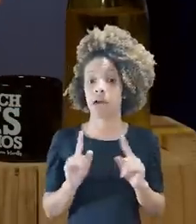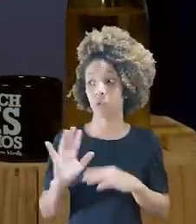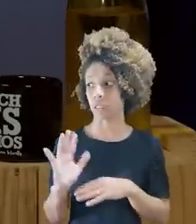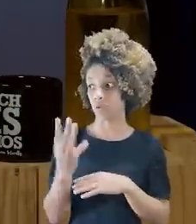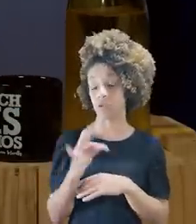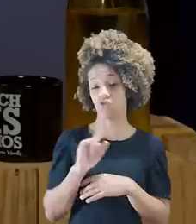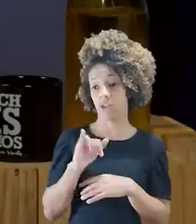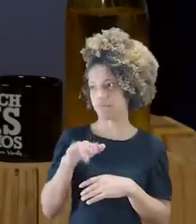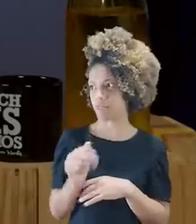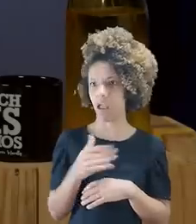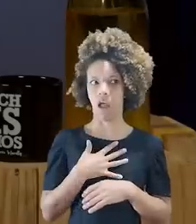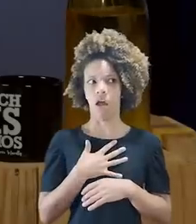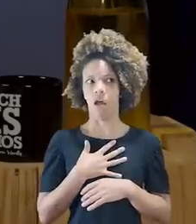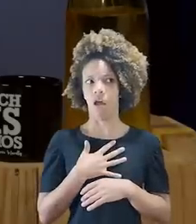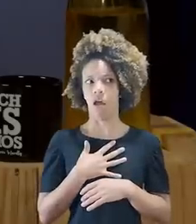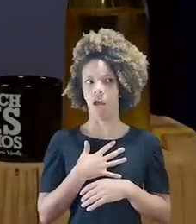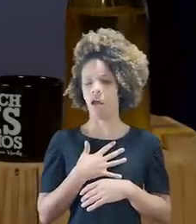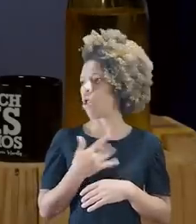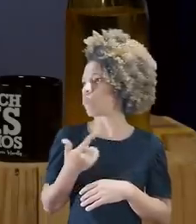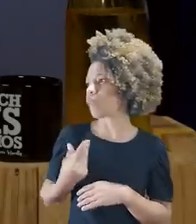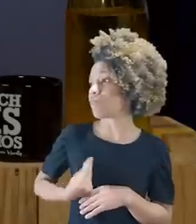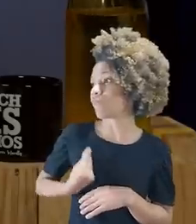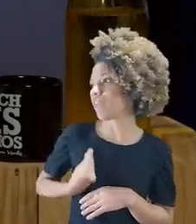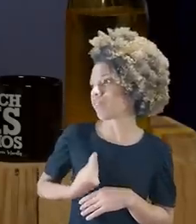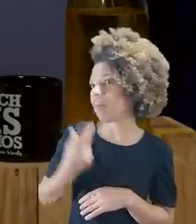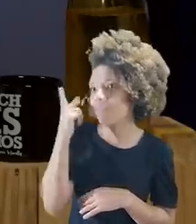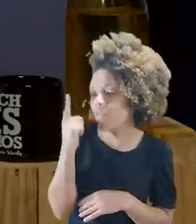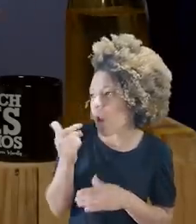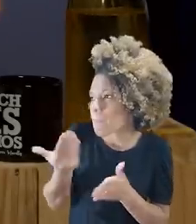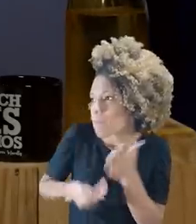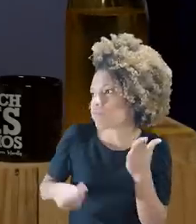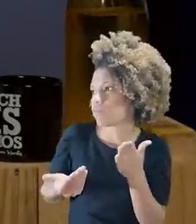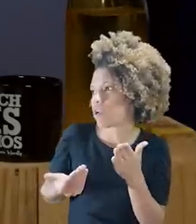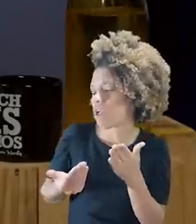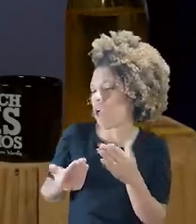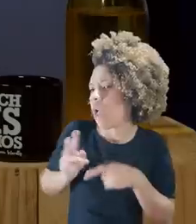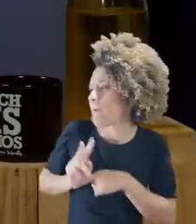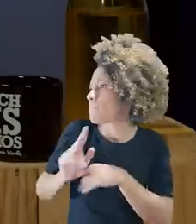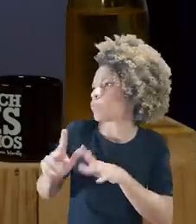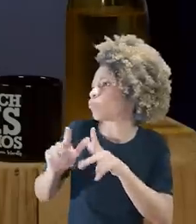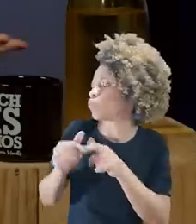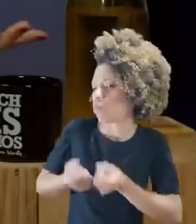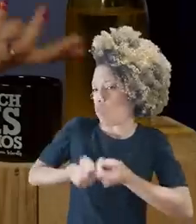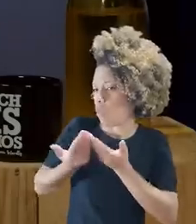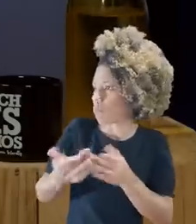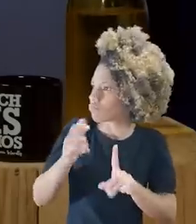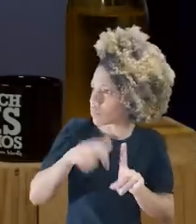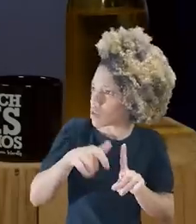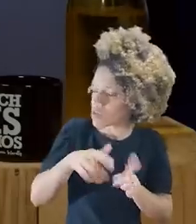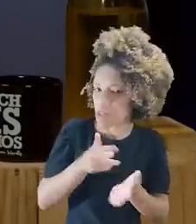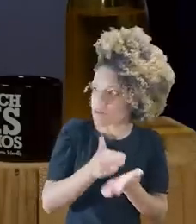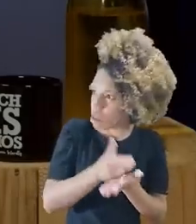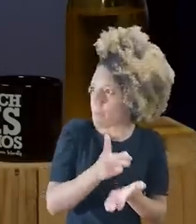aconteceu a Tiazinha eu fiquei muito eh sem vida eu tinha eu emprestei tudo que eu tinha de da da artista que eu